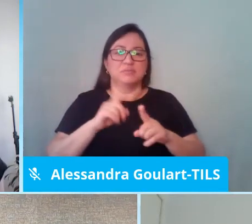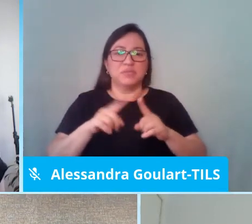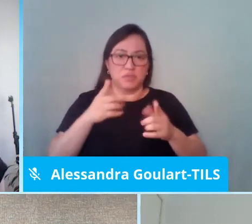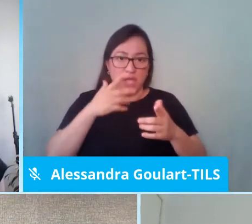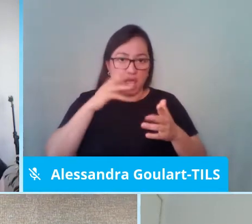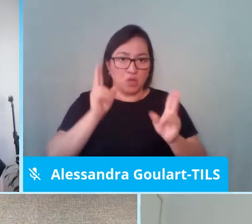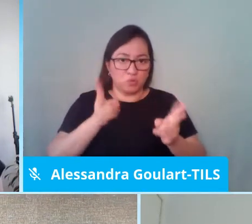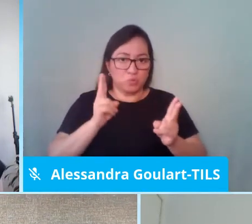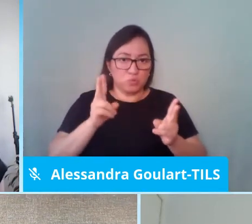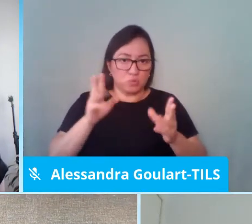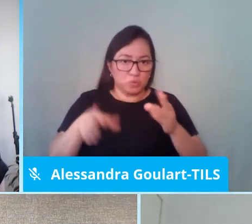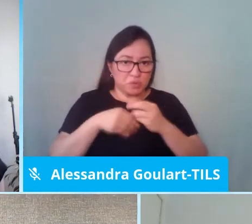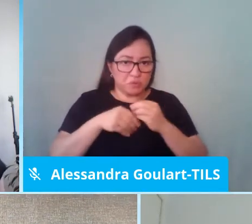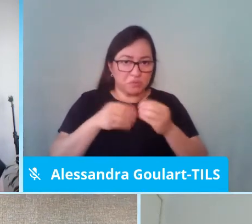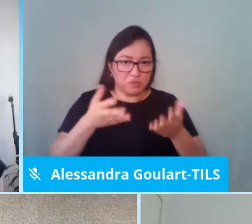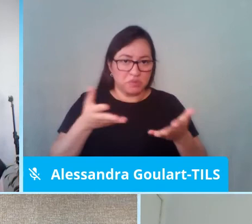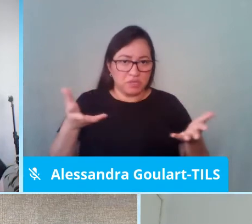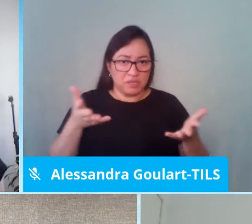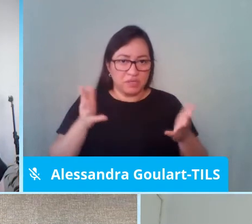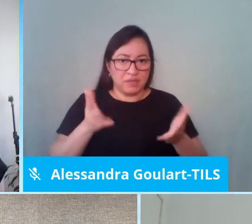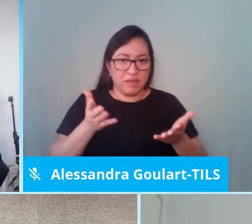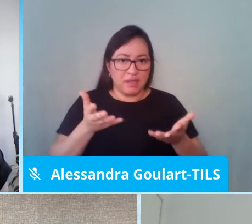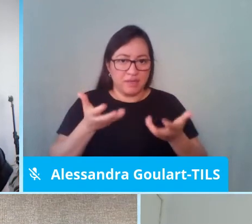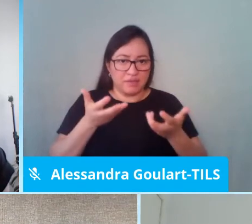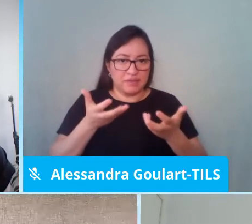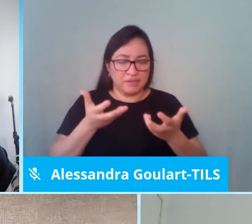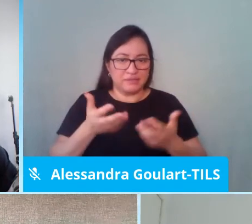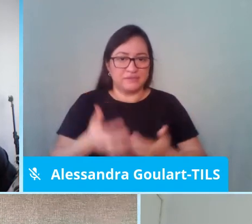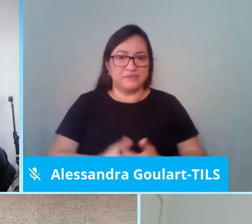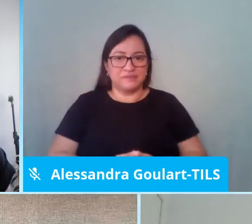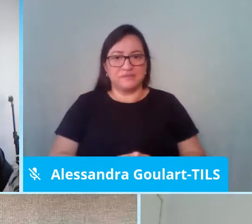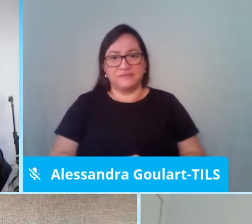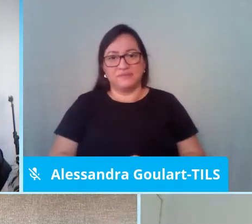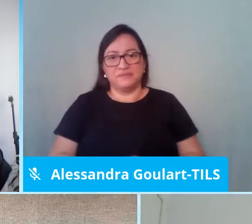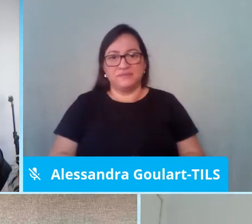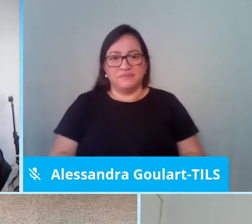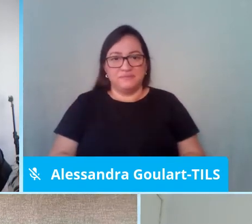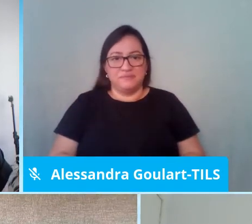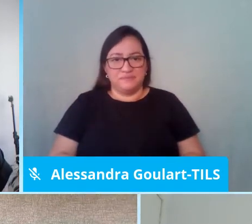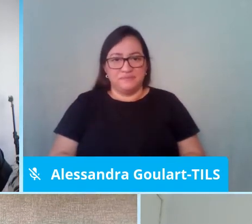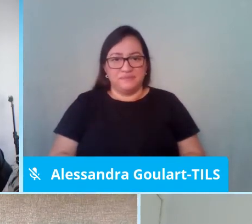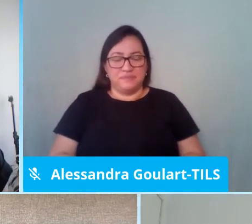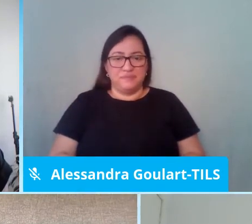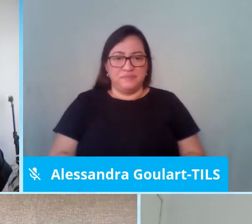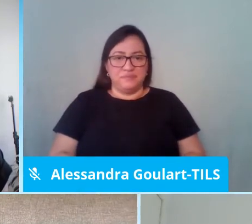retomar um pouquinho. Acho que pandemia, a gente tem que se adaptar.